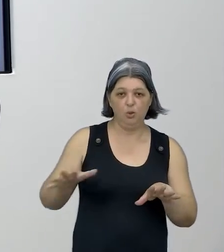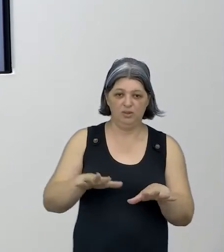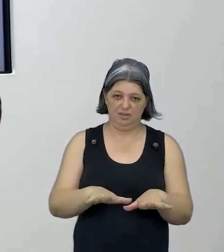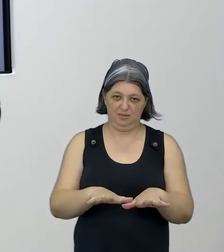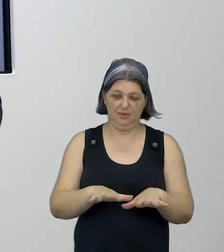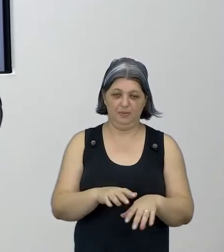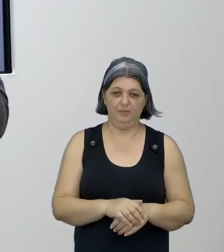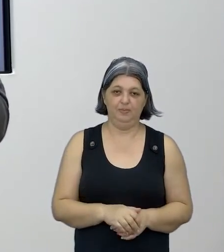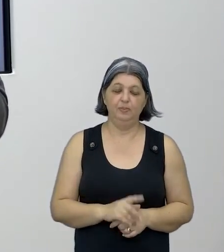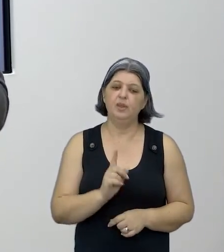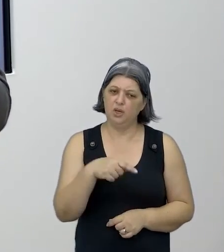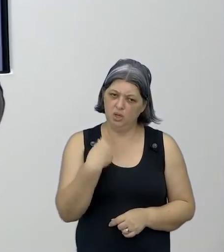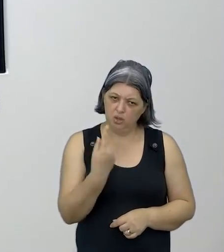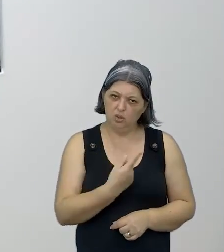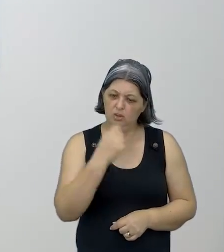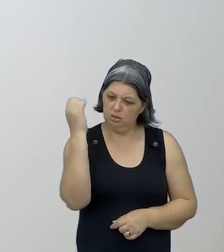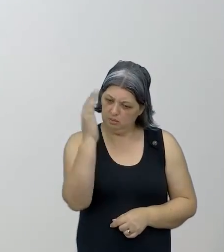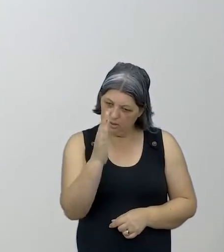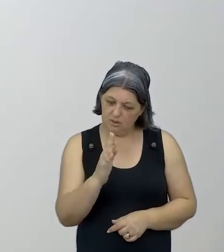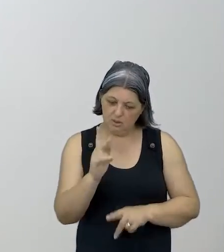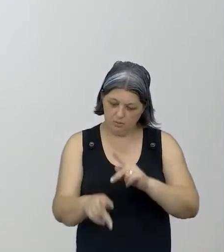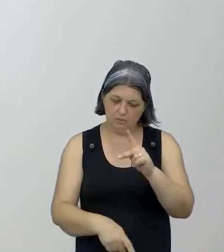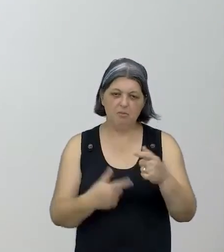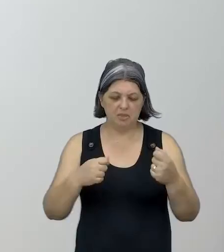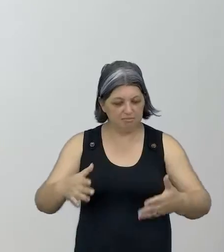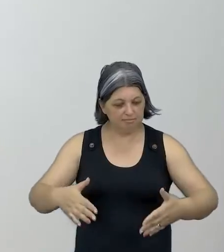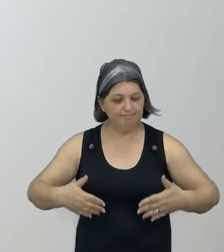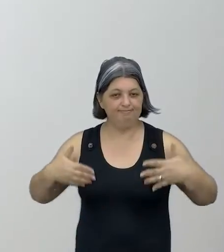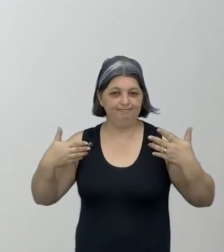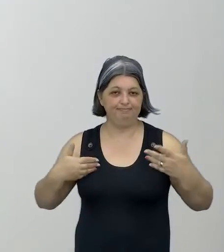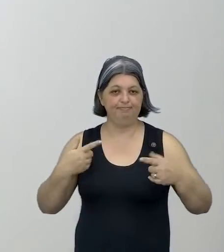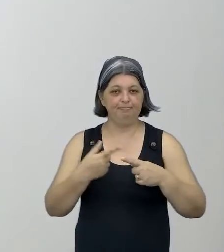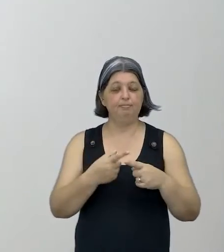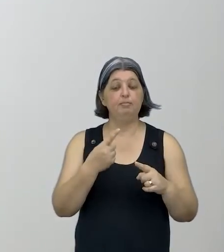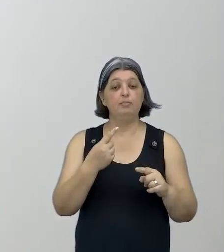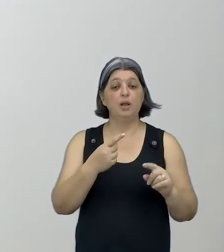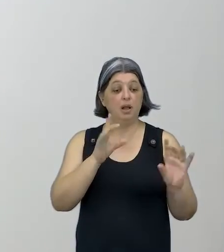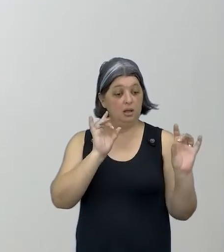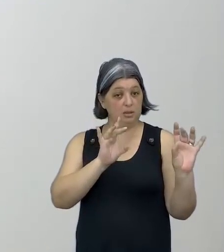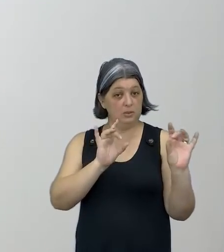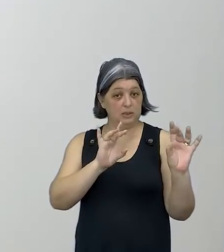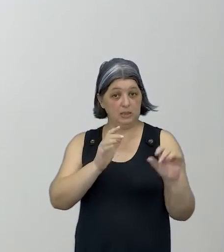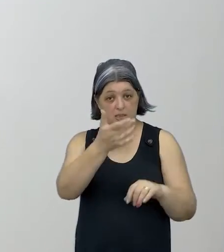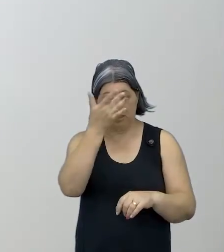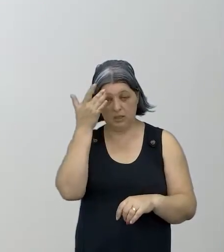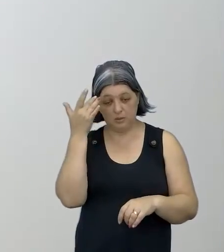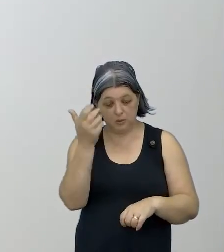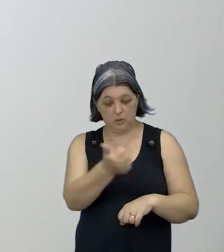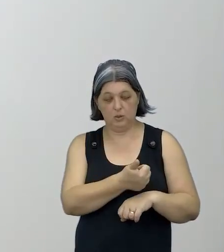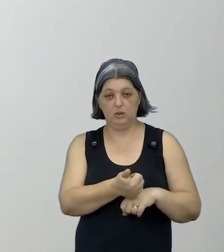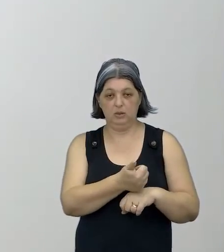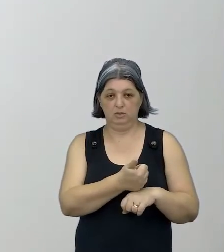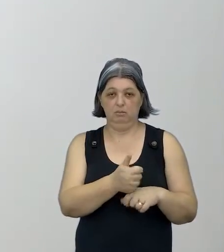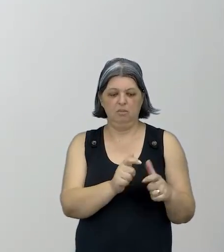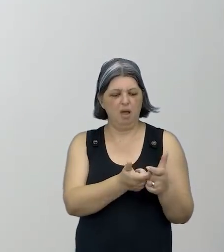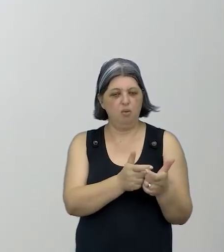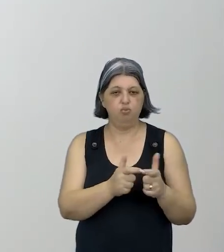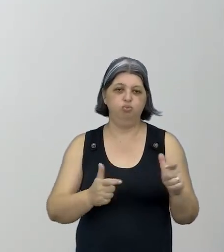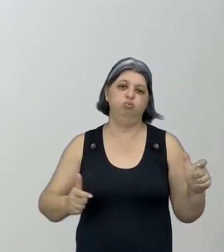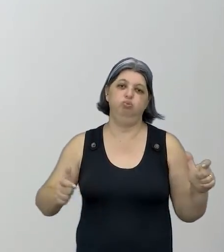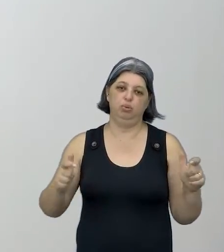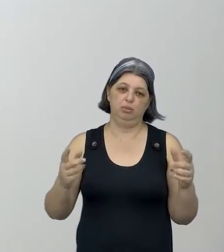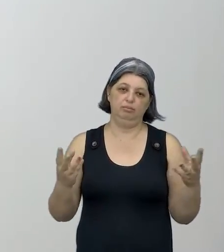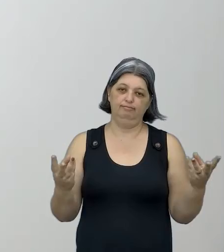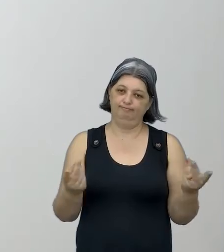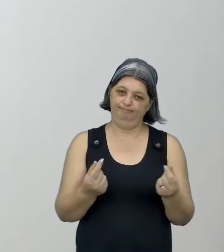nós brasileiros devemos nos orgulhar muito dela. É considerado pelos especialistas uma das maiores e mais